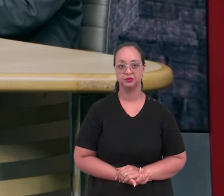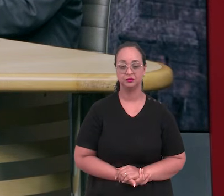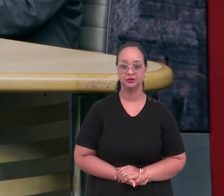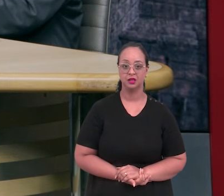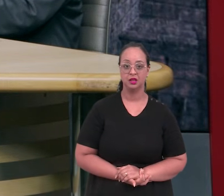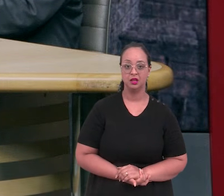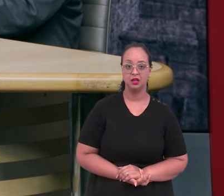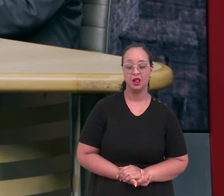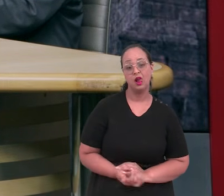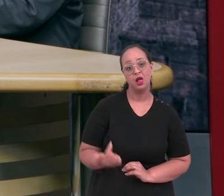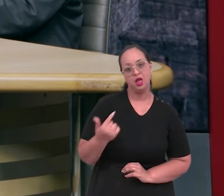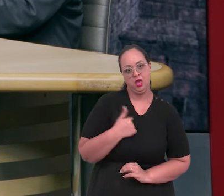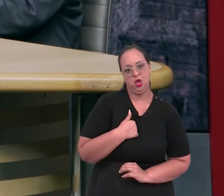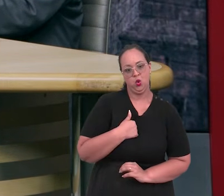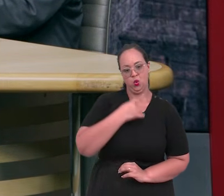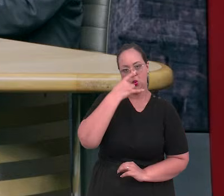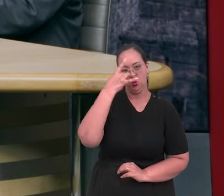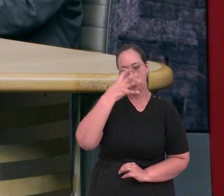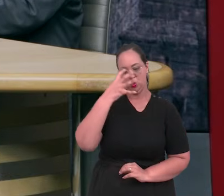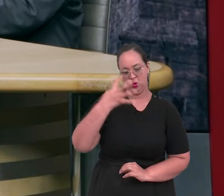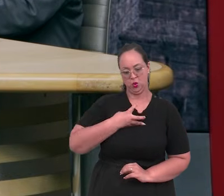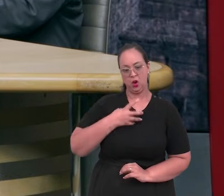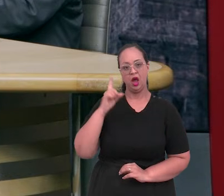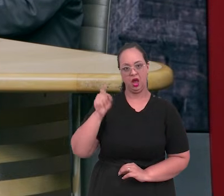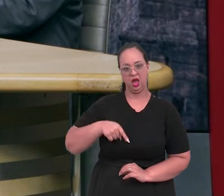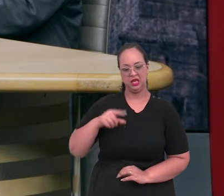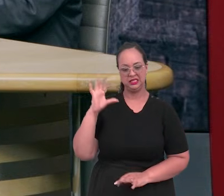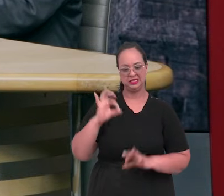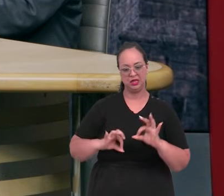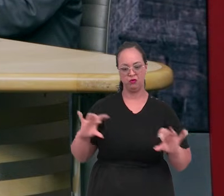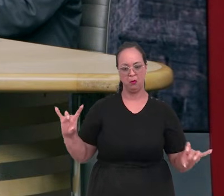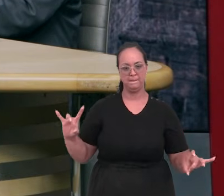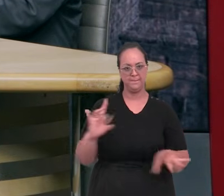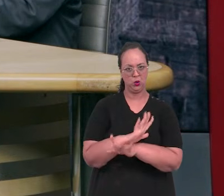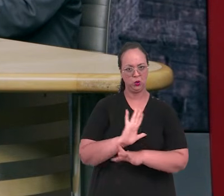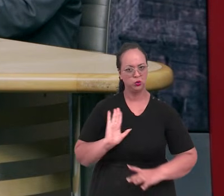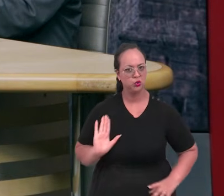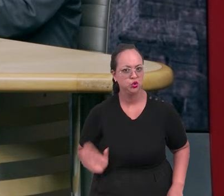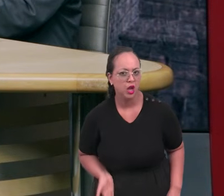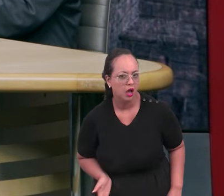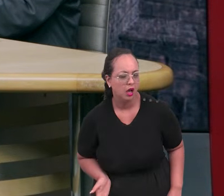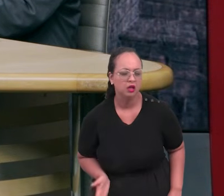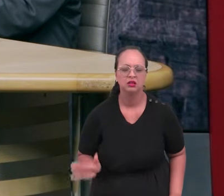salvo, mas sigo para o alvo. É a batalha da fé, não é? Batalha,